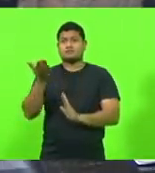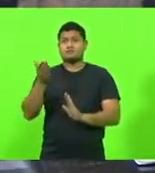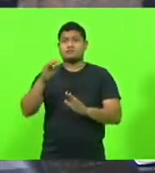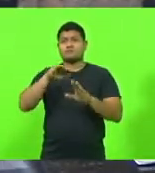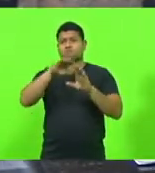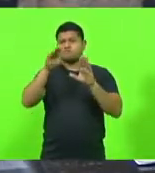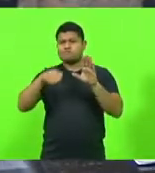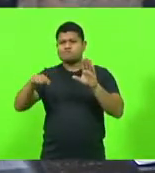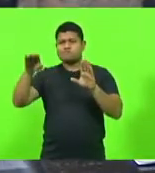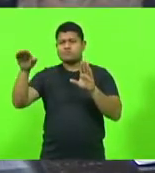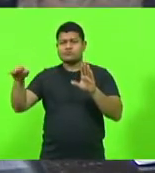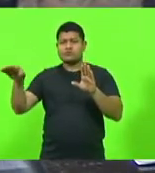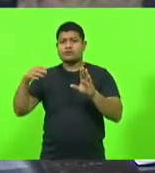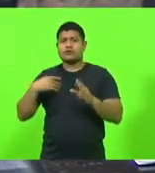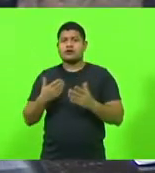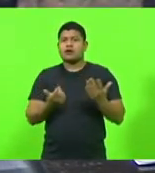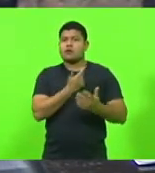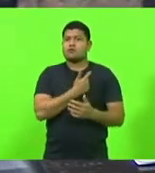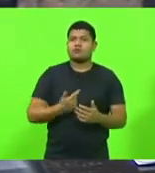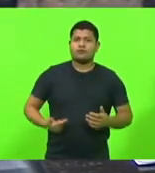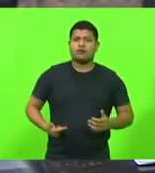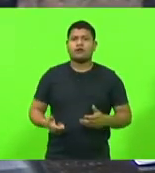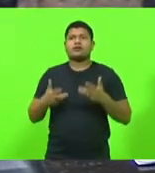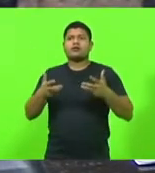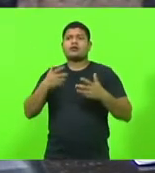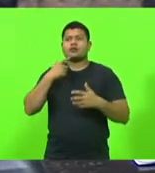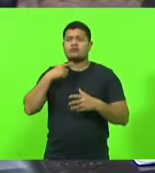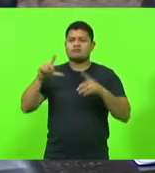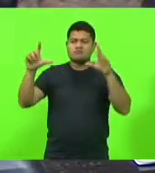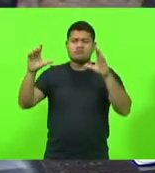não basta o governo querer, vou baixar os impostos,